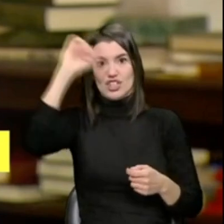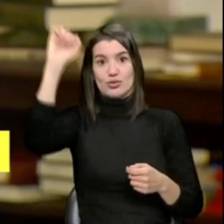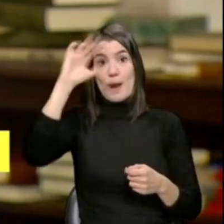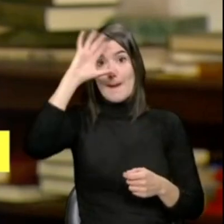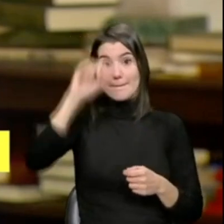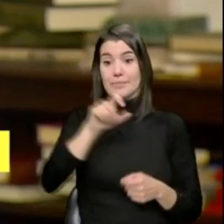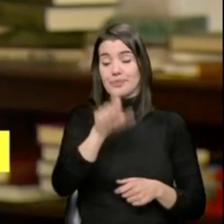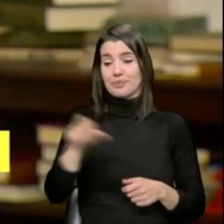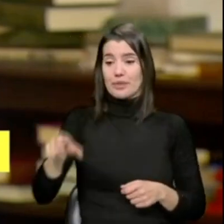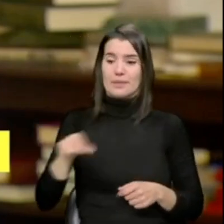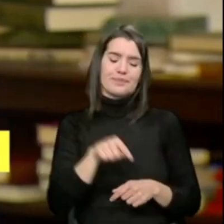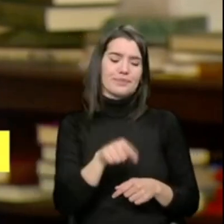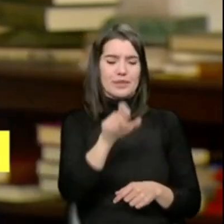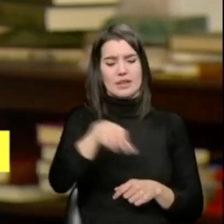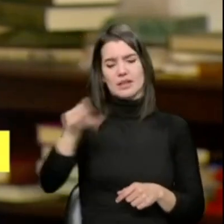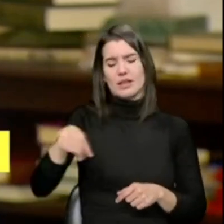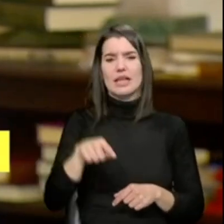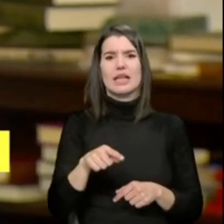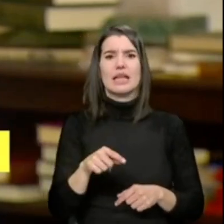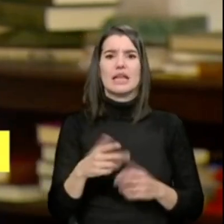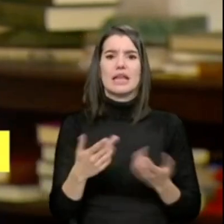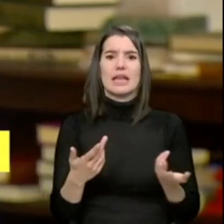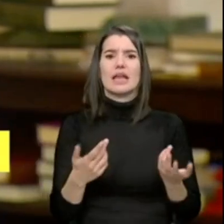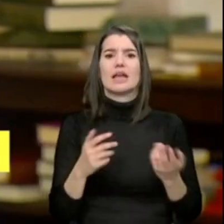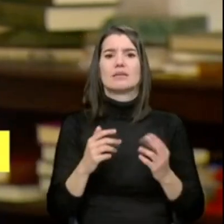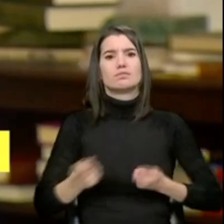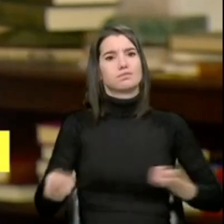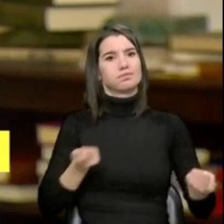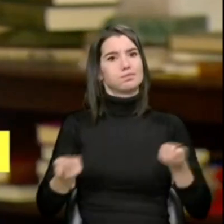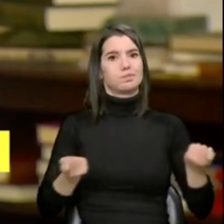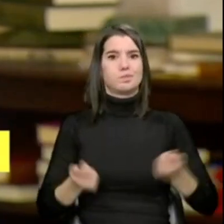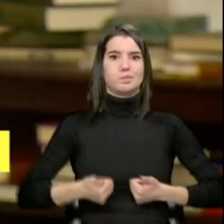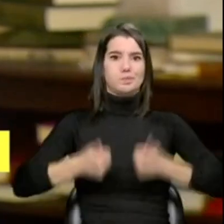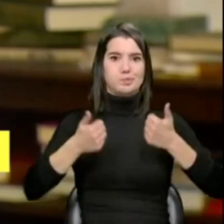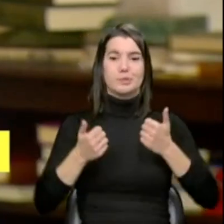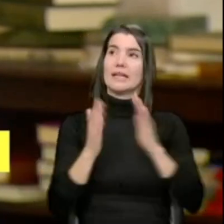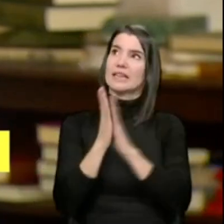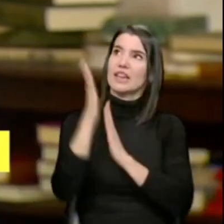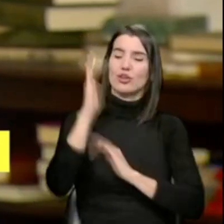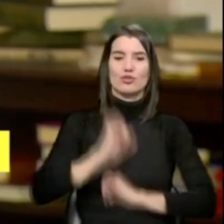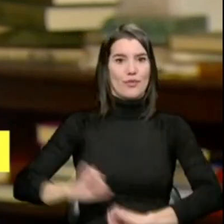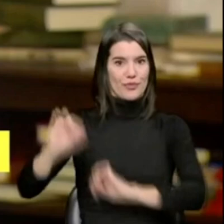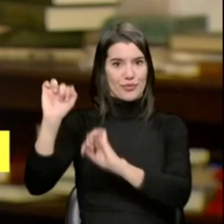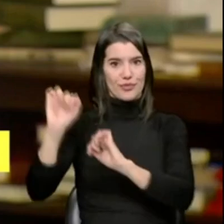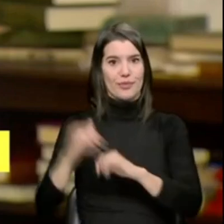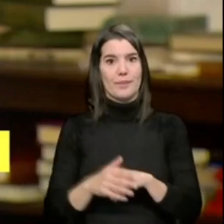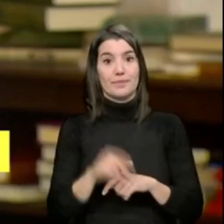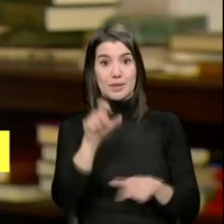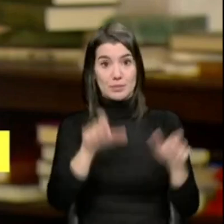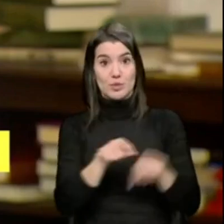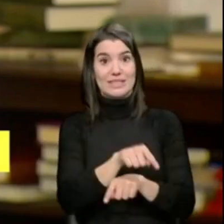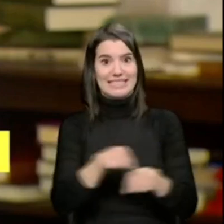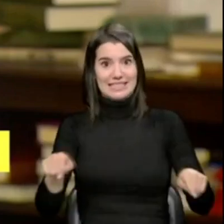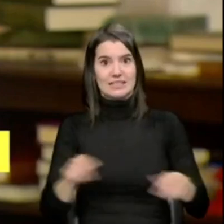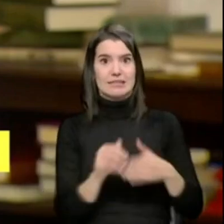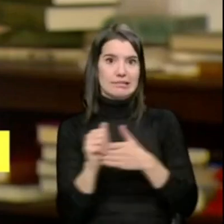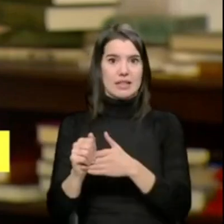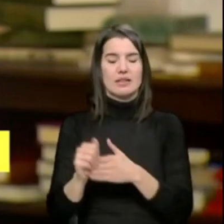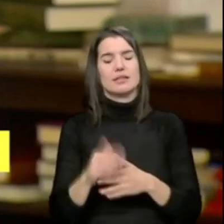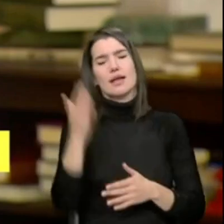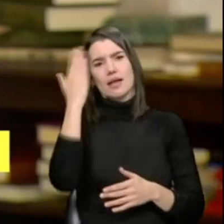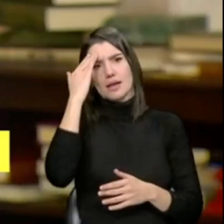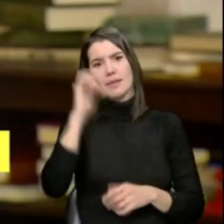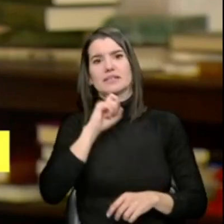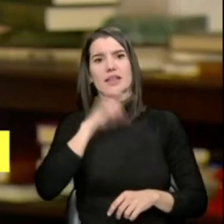Deus, eram os eruditos. Esses indivíduos tinham capacidade de, através da religião, gerir toda